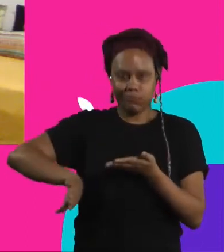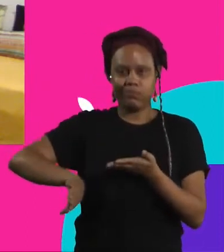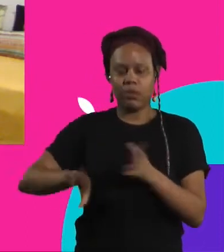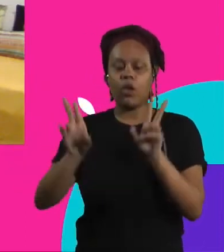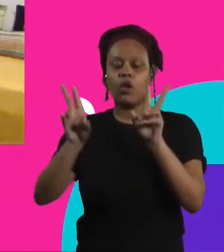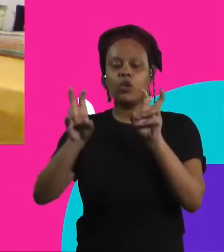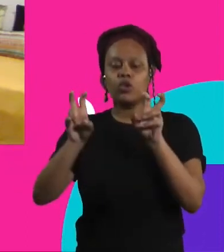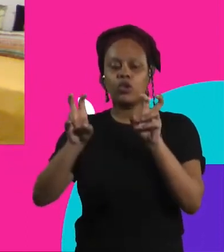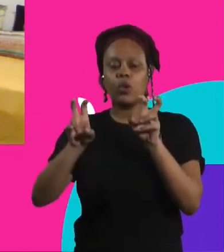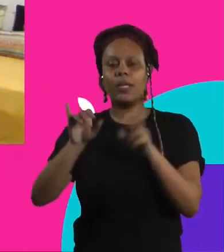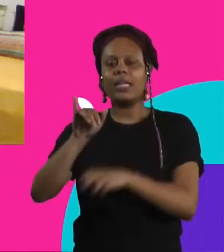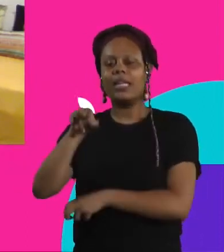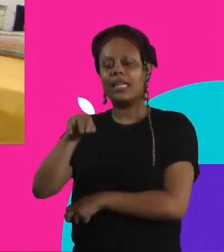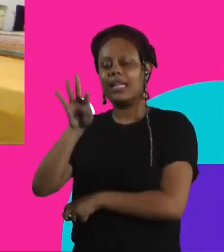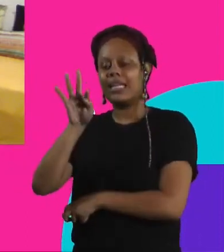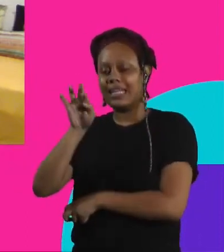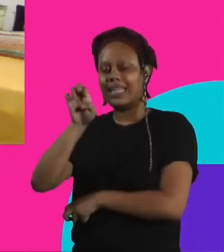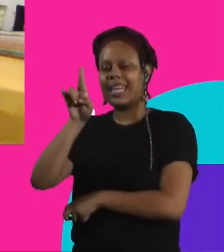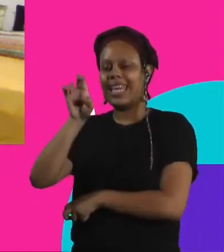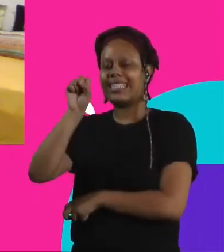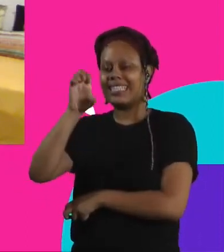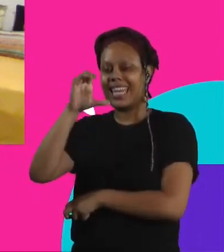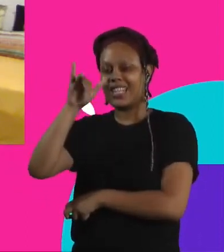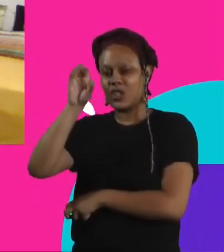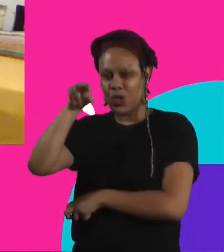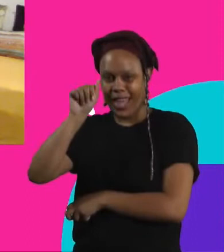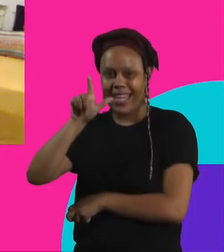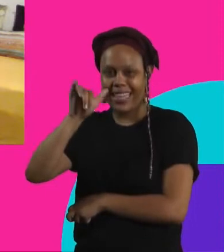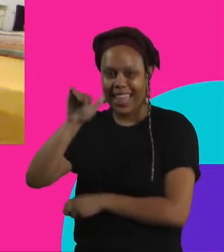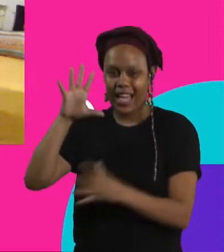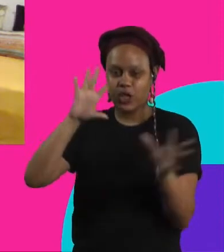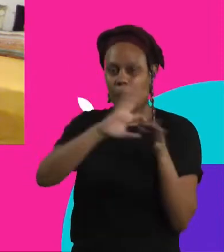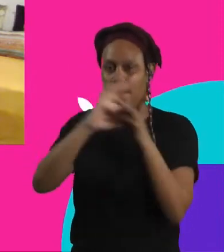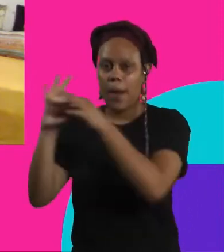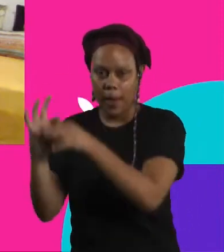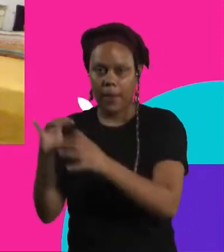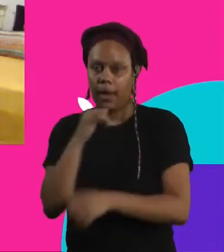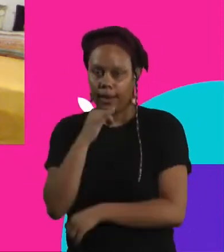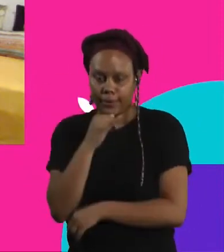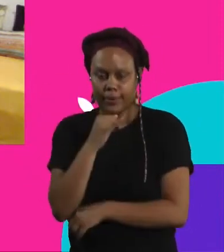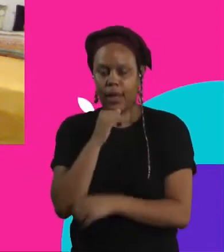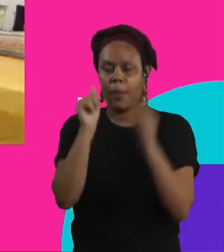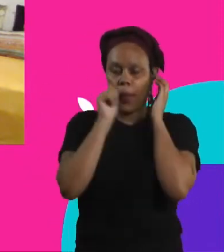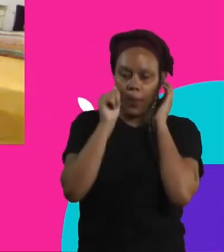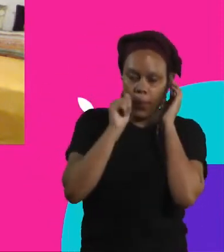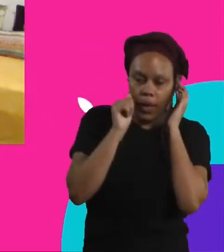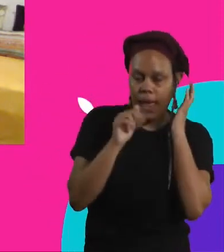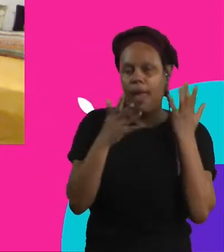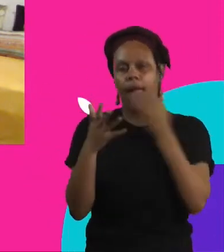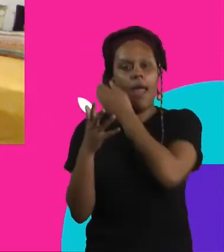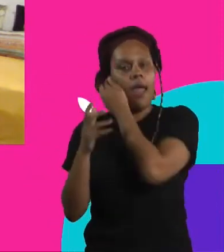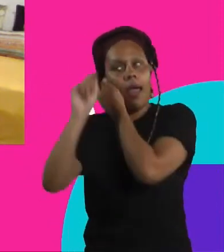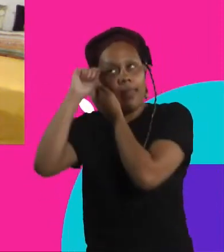a interseccionalidade, né? Se eu sou uma mulher negra, trans, com 60 anos, eu sofro mais preconceito do